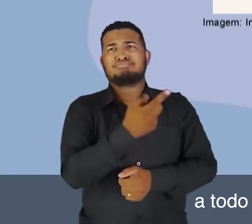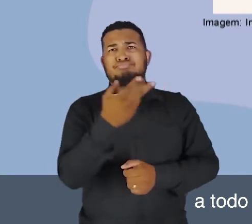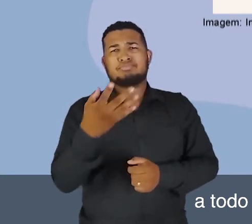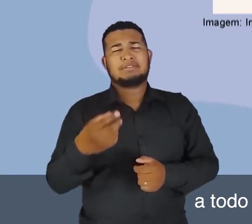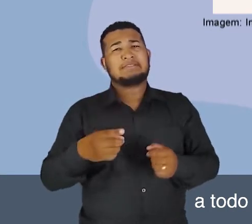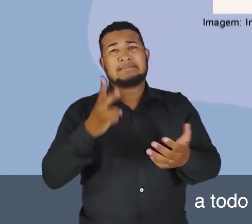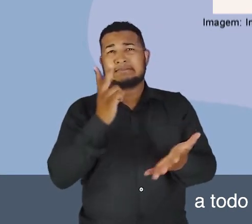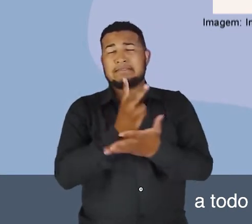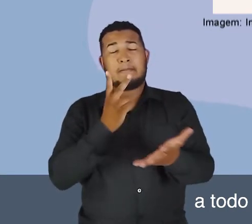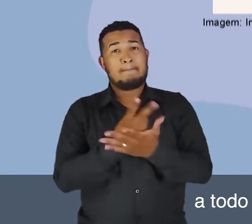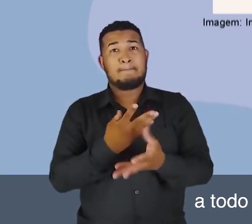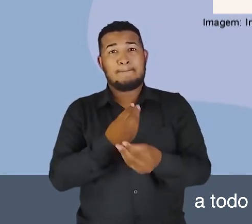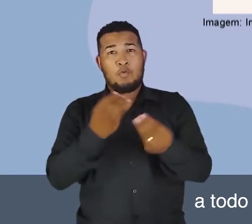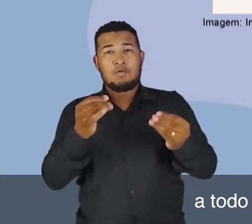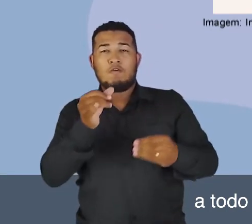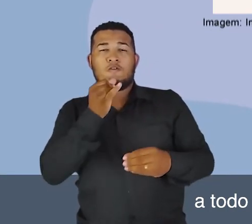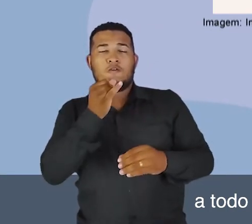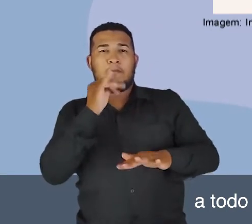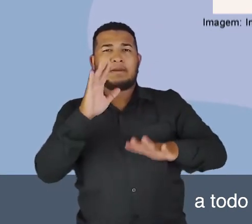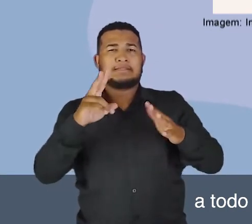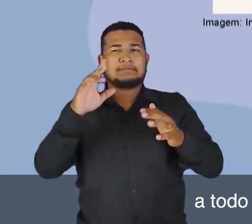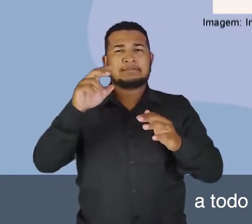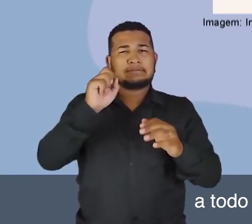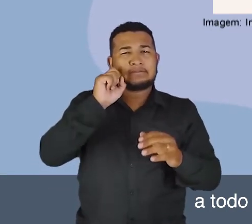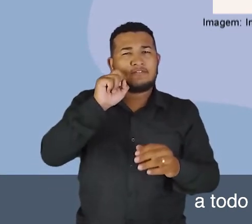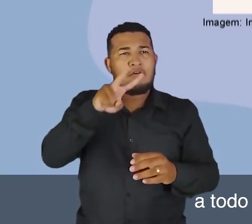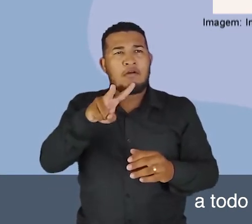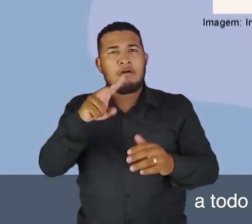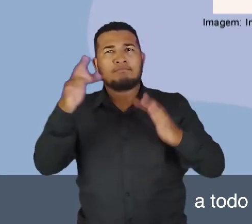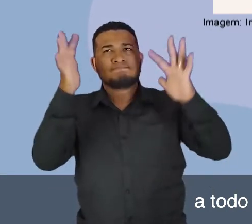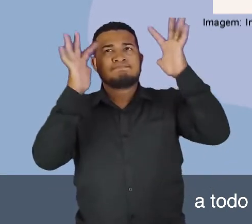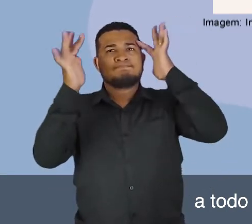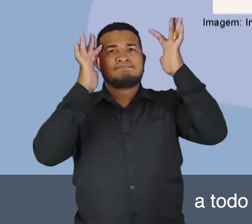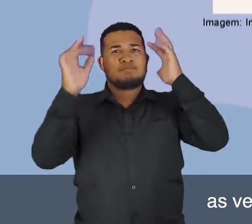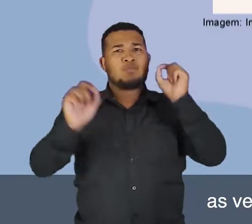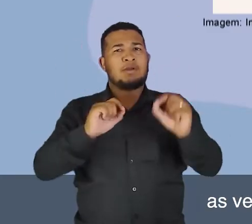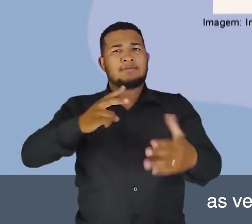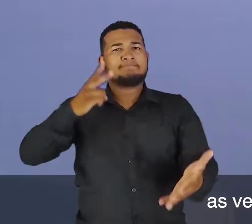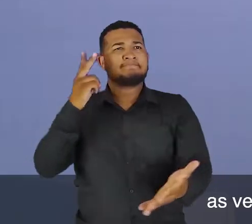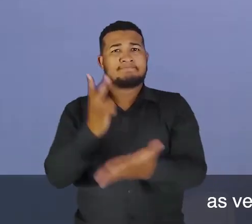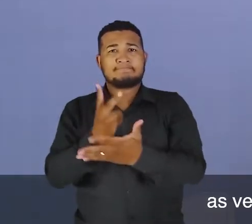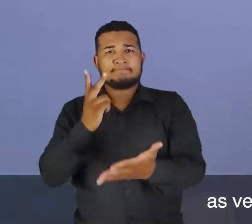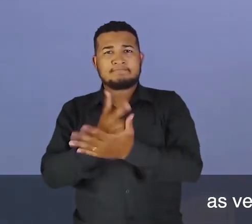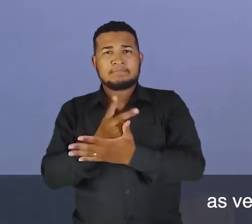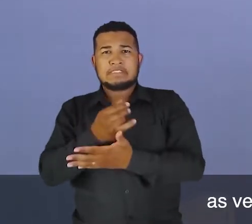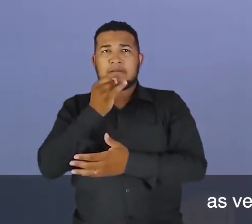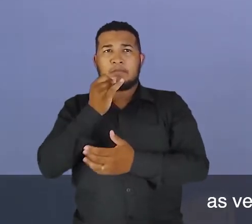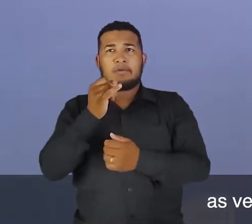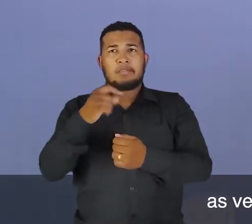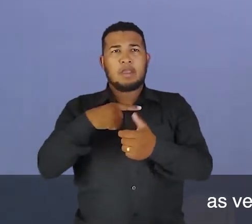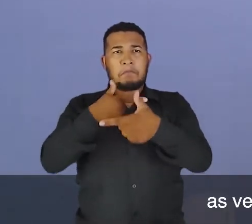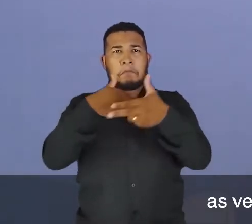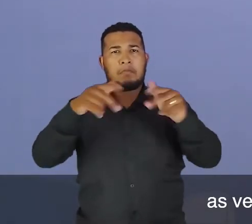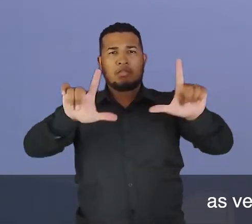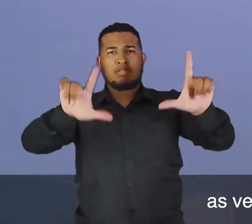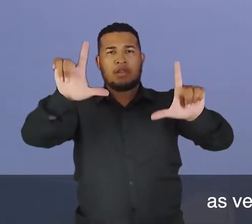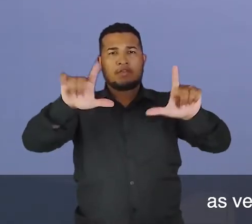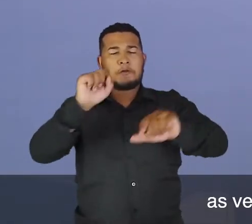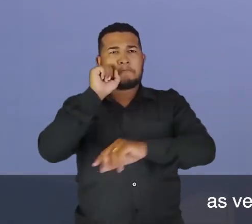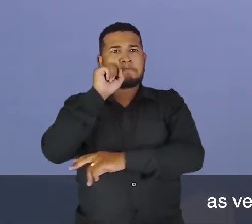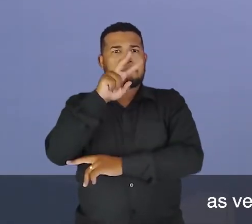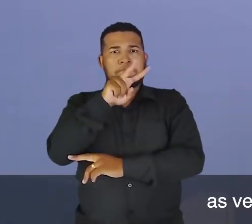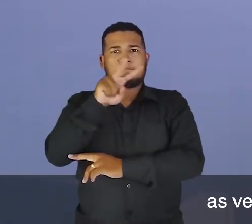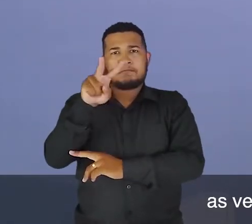notar, olhando e pensando, que todas as vezes que você assiste um programa de televisão,